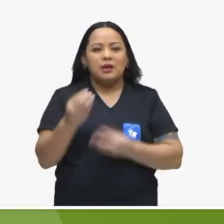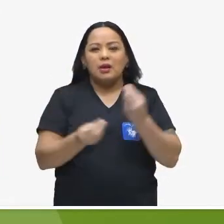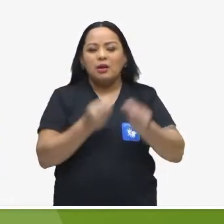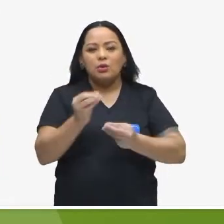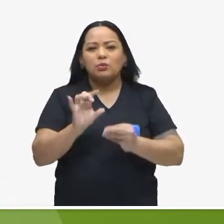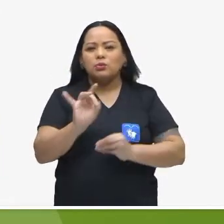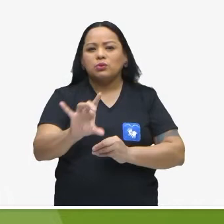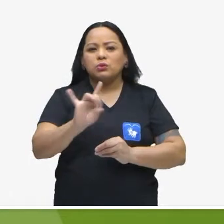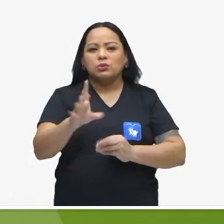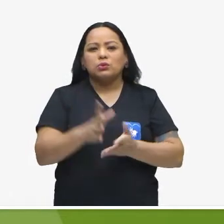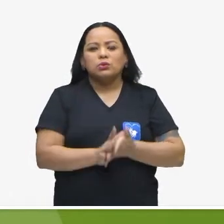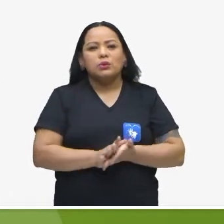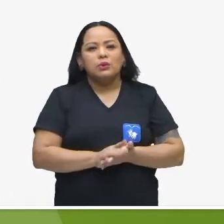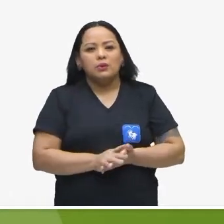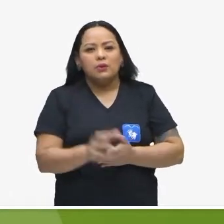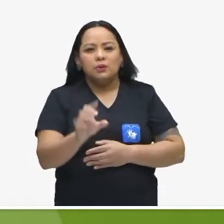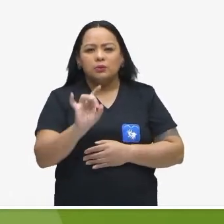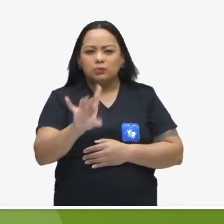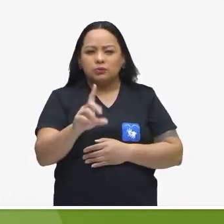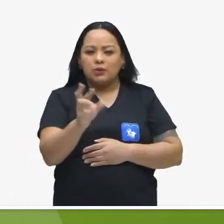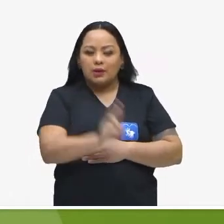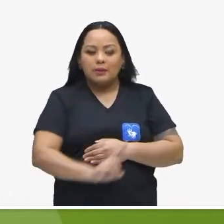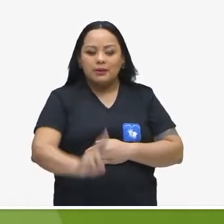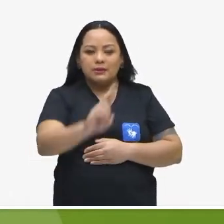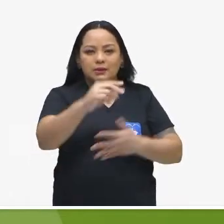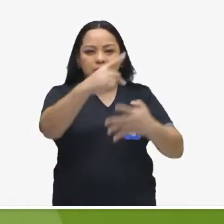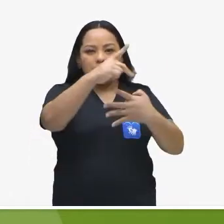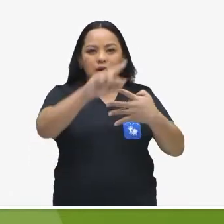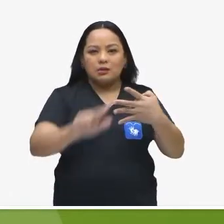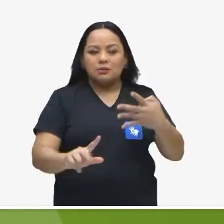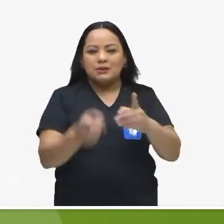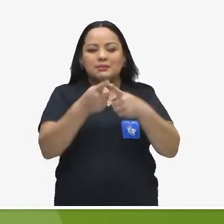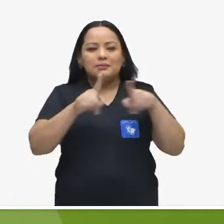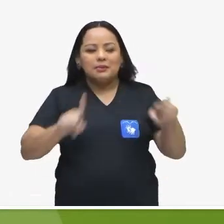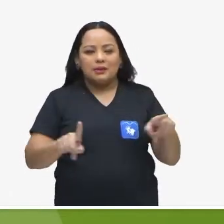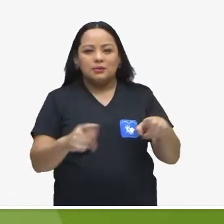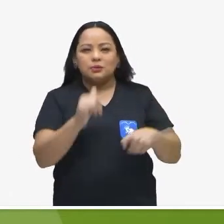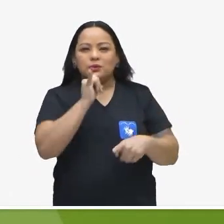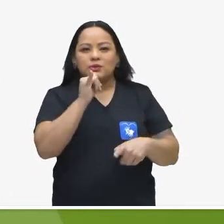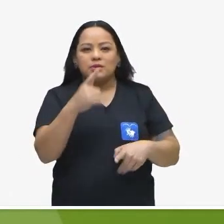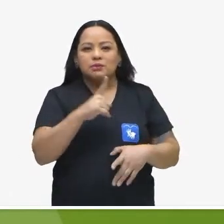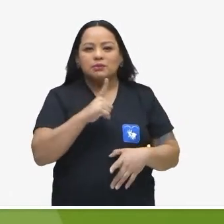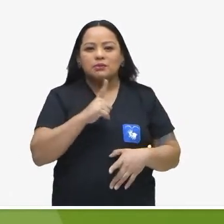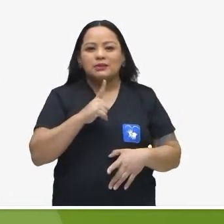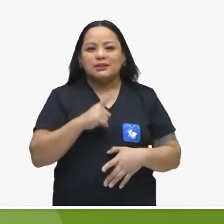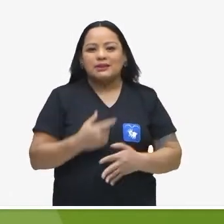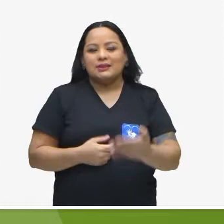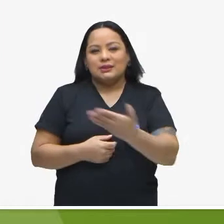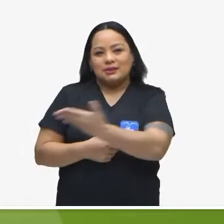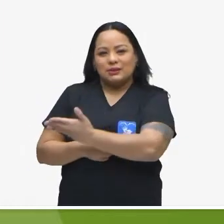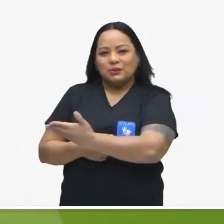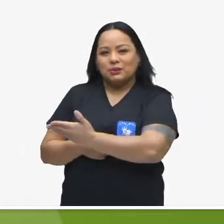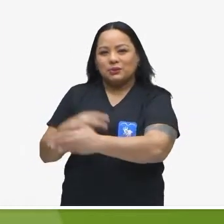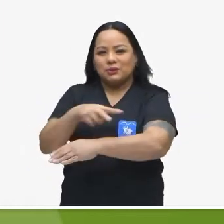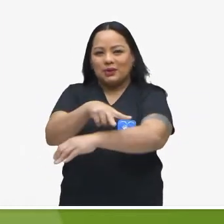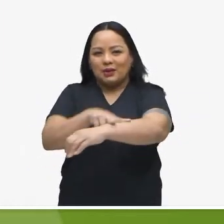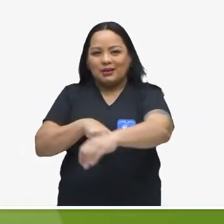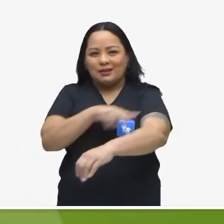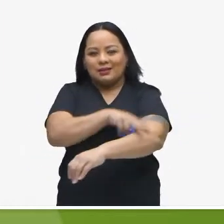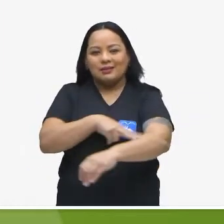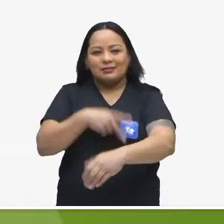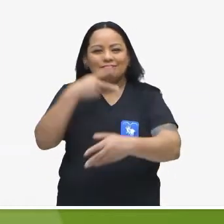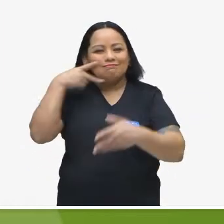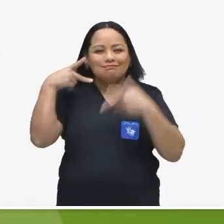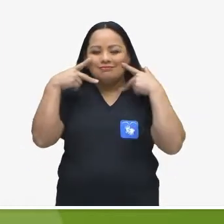um indivíduo representando uma espécie. Mas como, por exemplo, na zebra, eu tenho 3